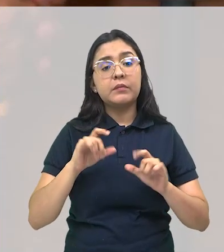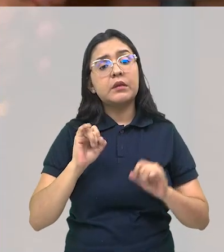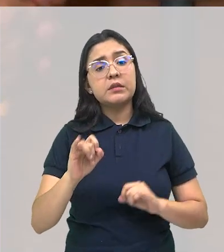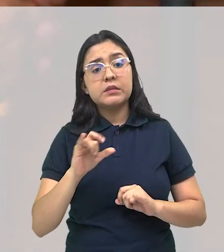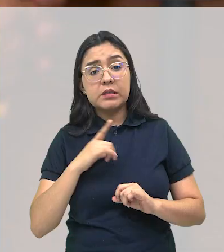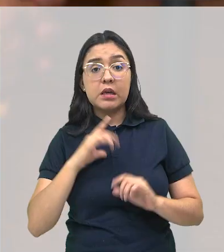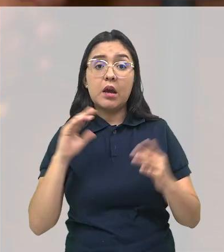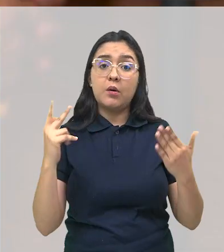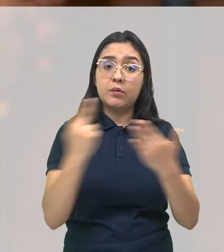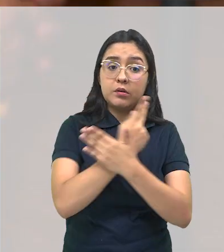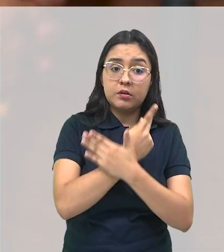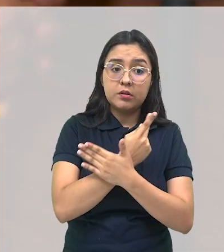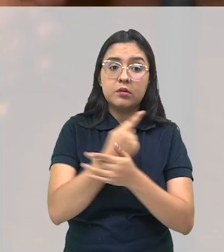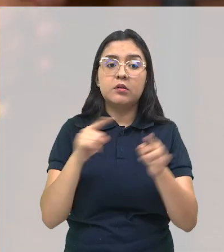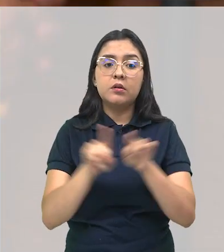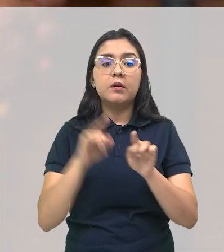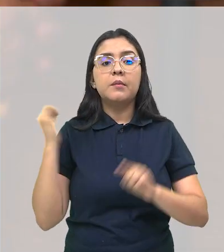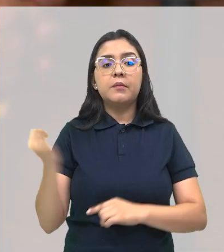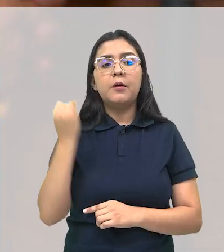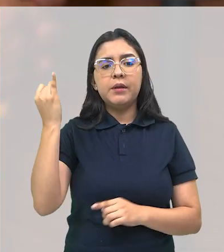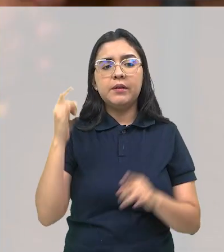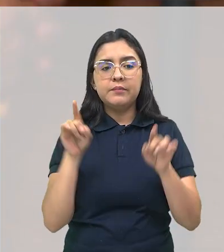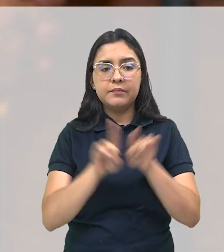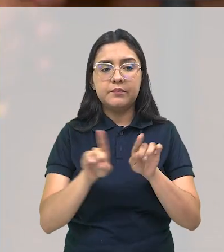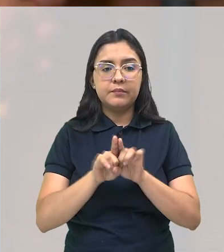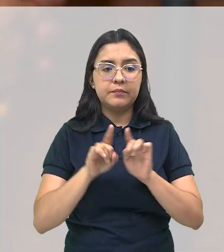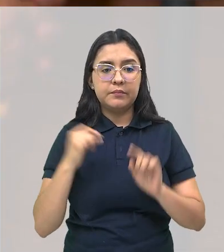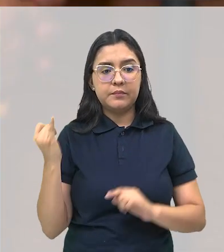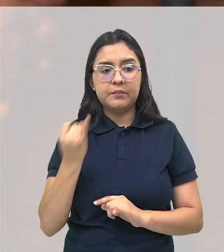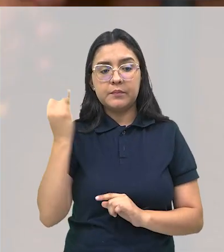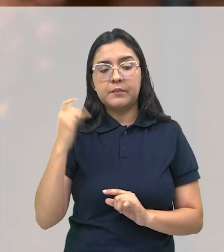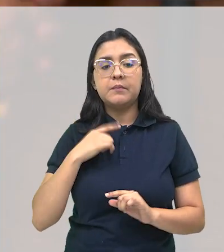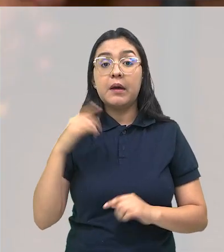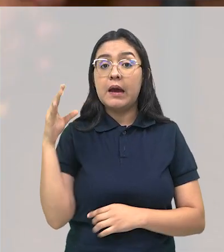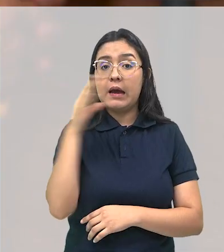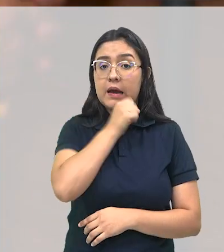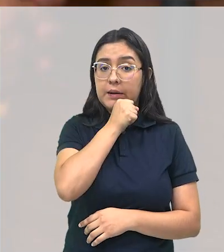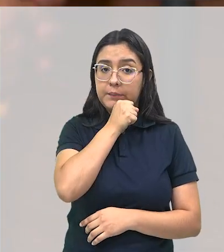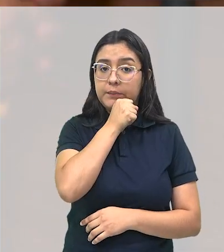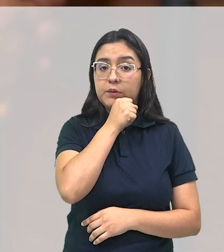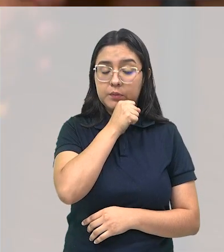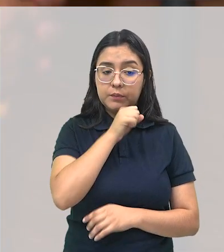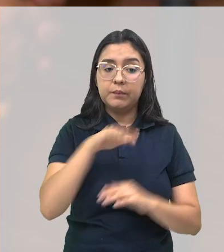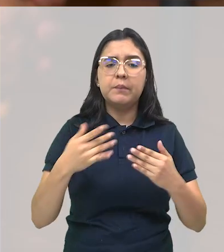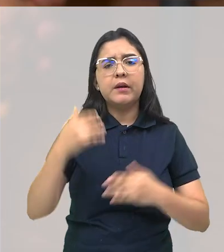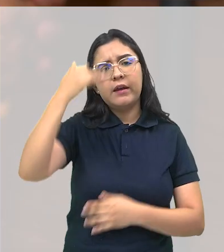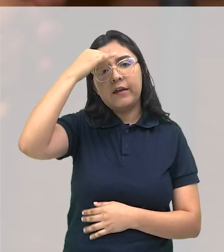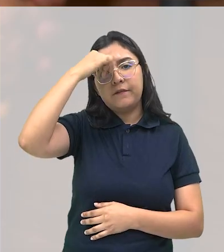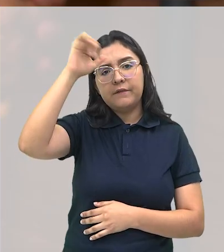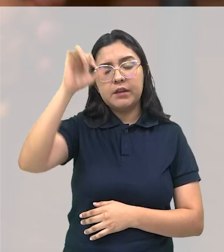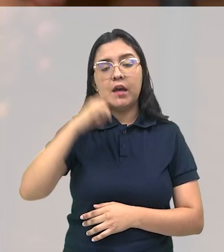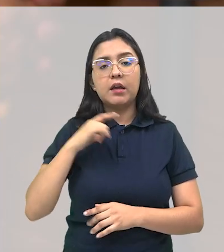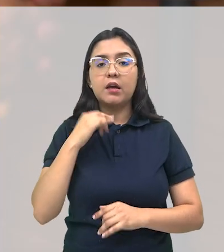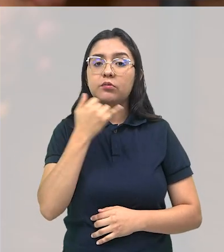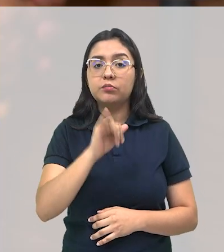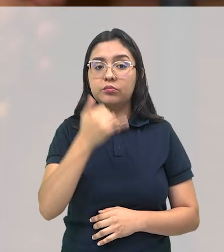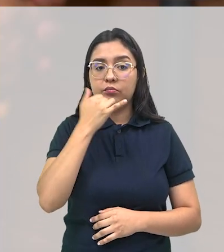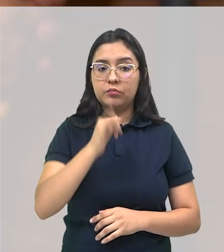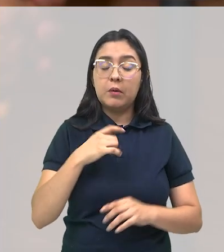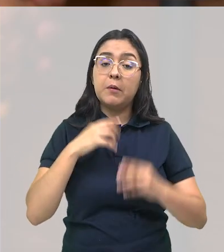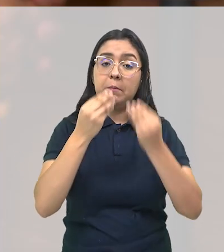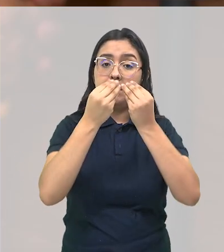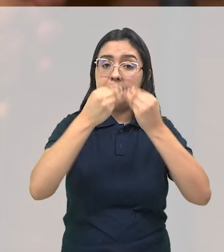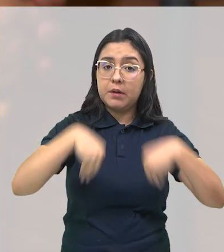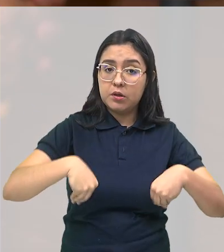choque elétrico, é importante que os primeiros socorros sejam iniciados o mais rápido possível para evitar que a corrente elétrica cause